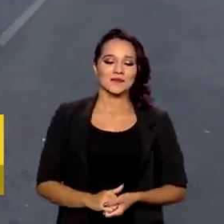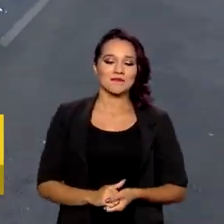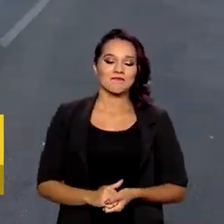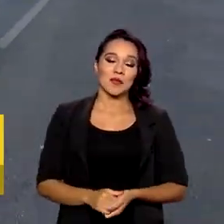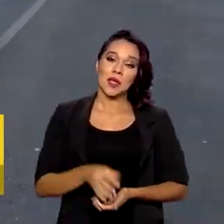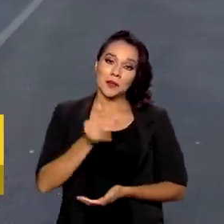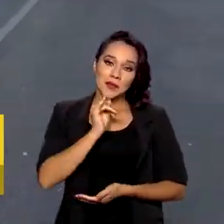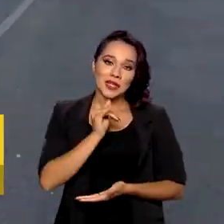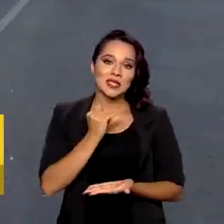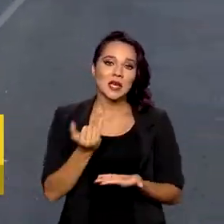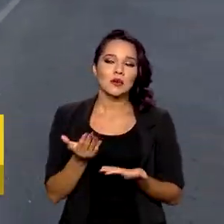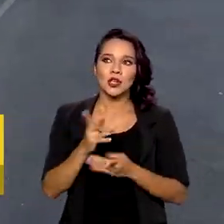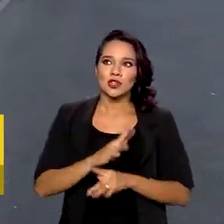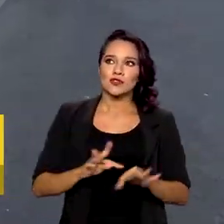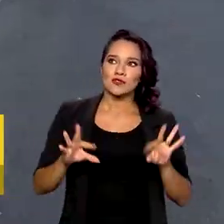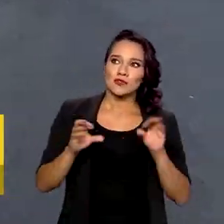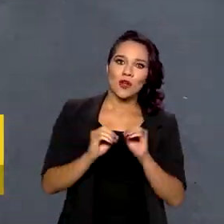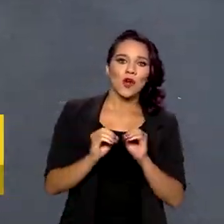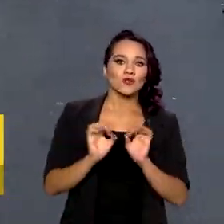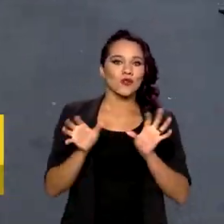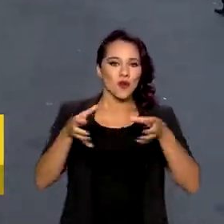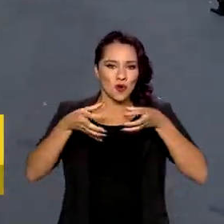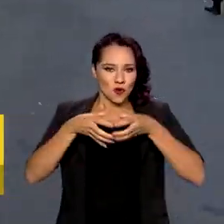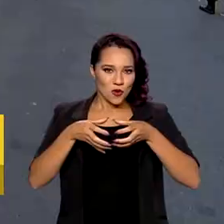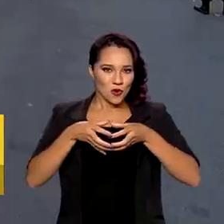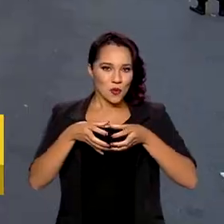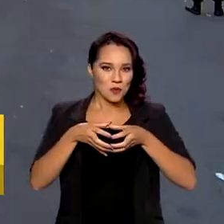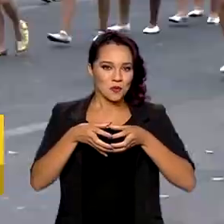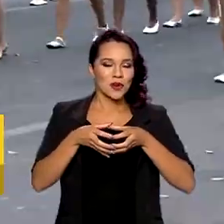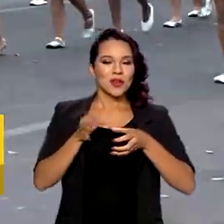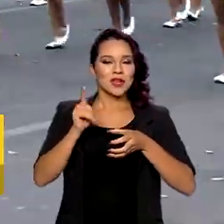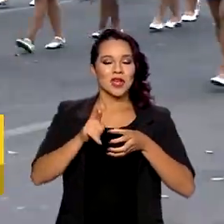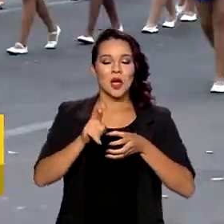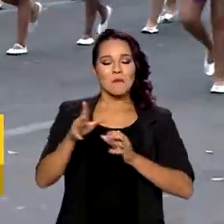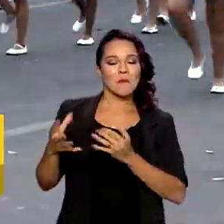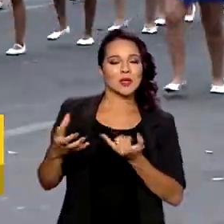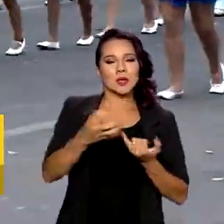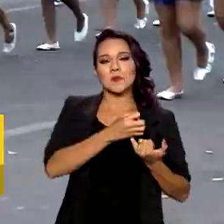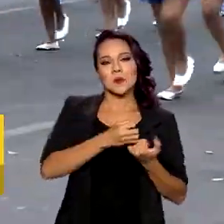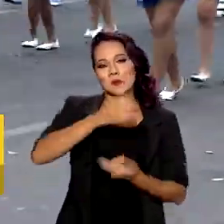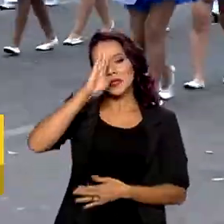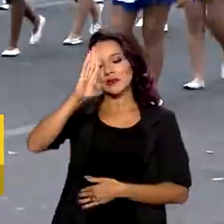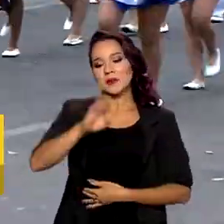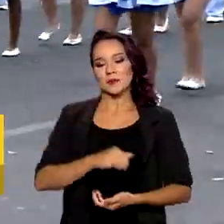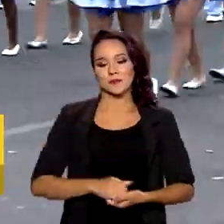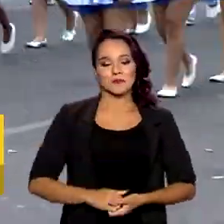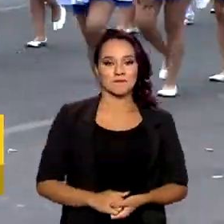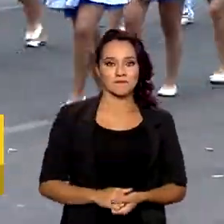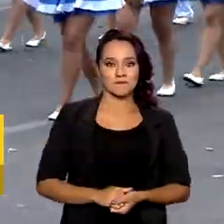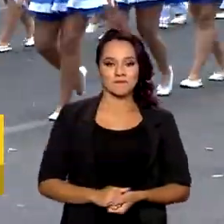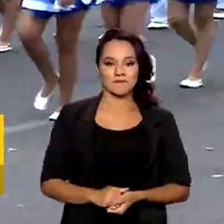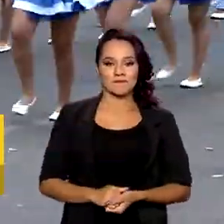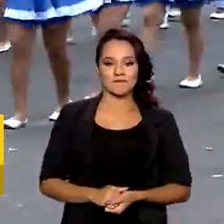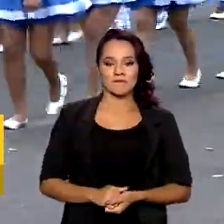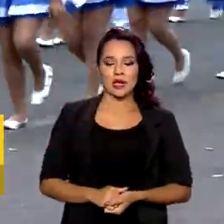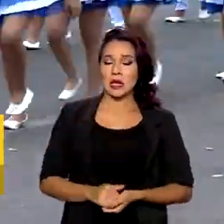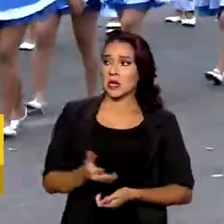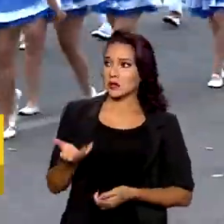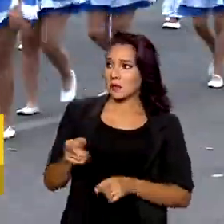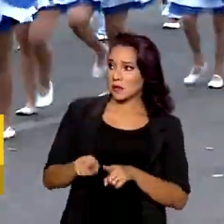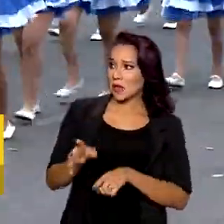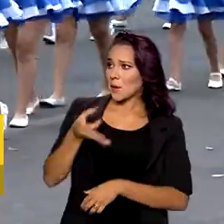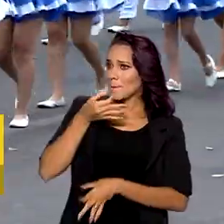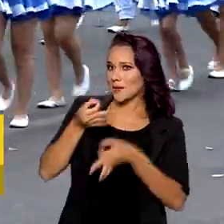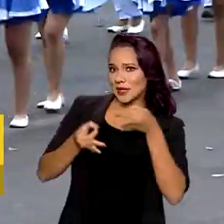exemplo de toda a nossa tripulação, do nosso pessoal, que é o nosso maior patrimônio. Major, queria também a opinião, então,